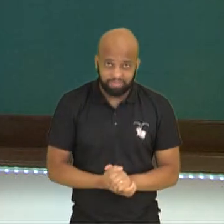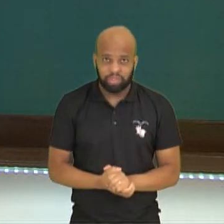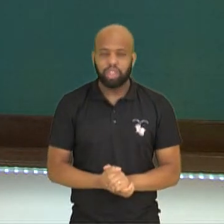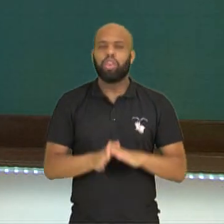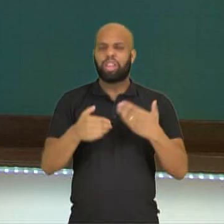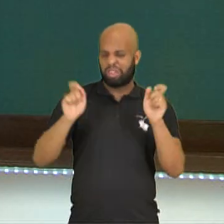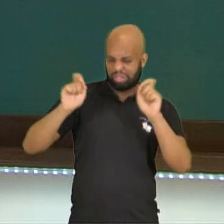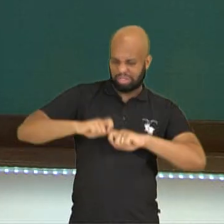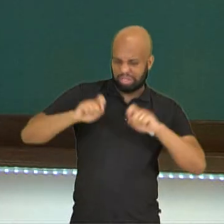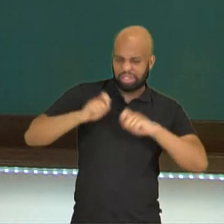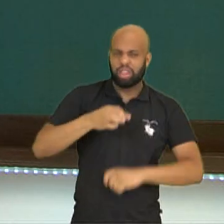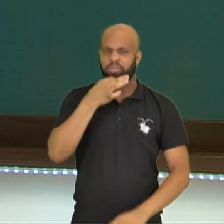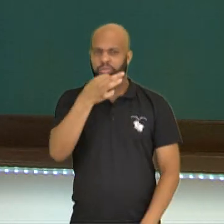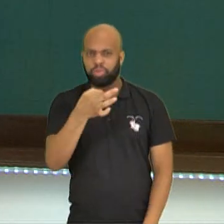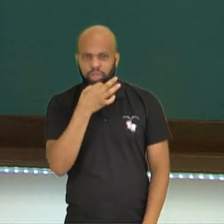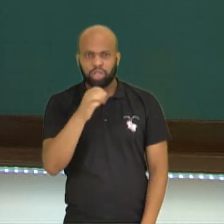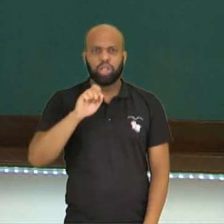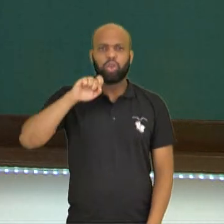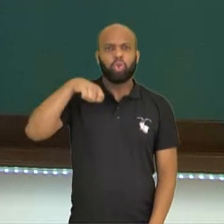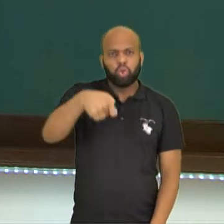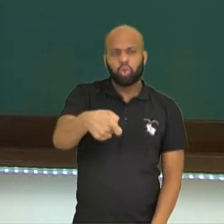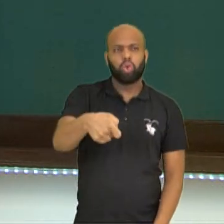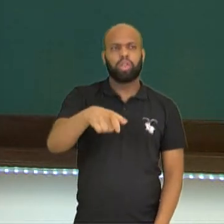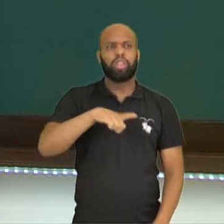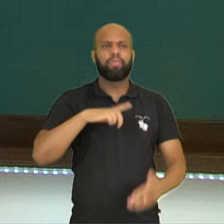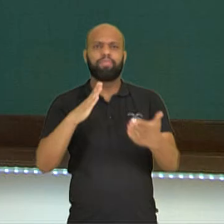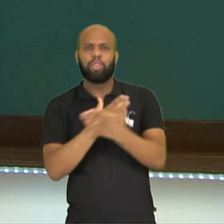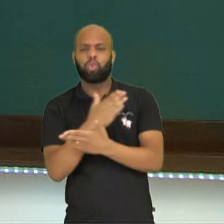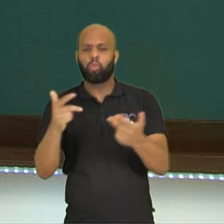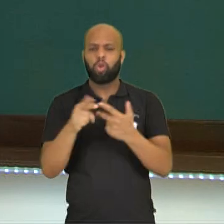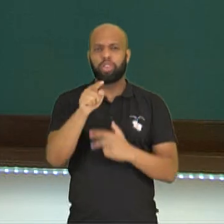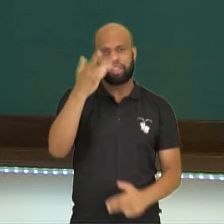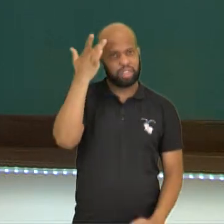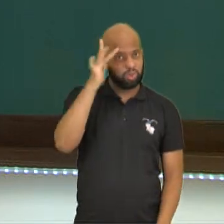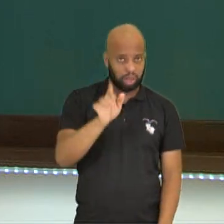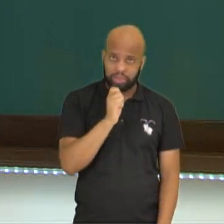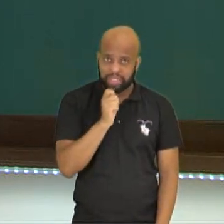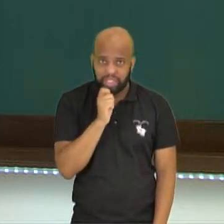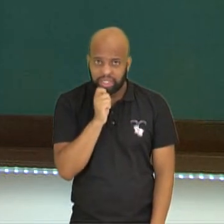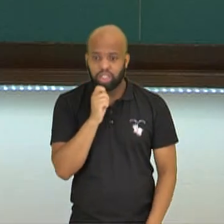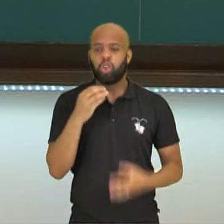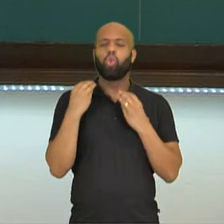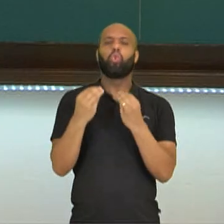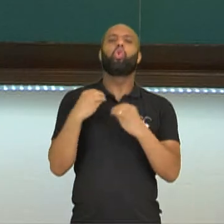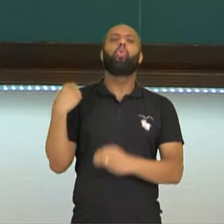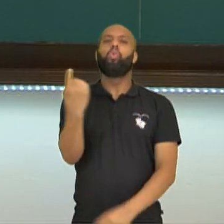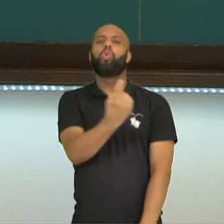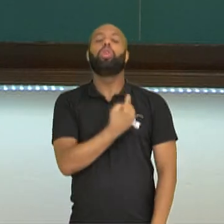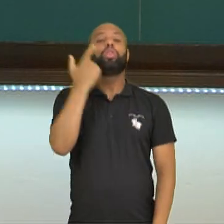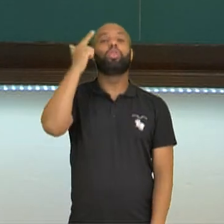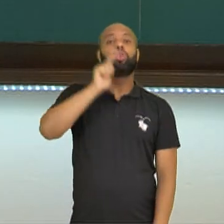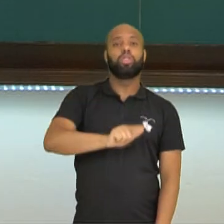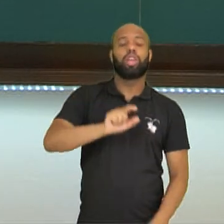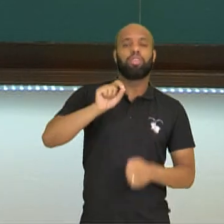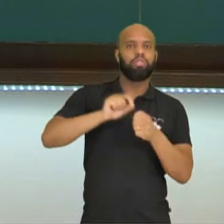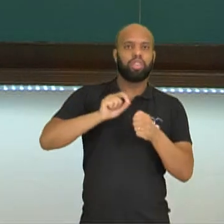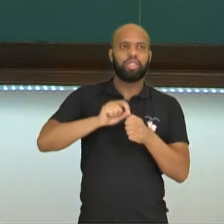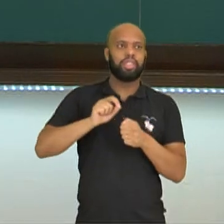Será que é possível dar opinião a respeito de algo que você não sabe? Como é que nós poderíamos